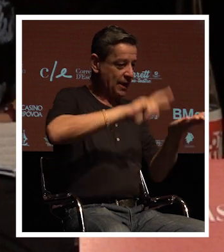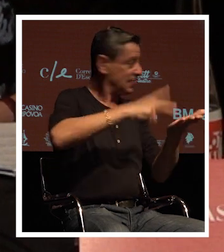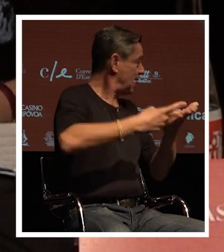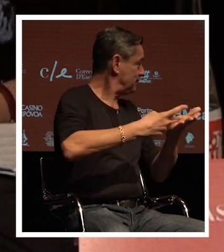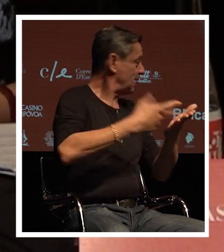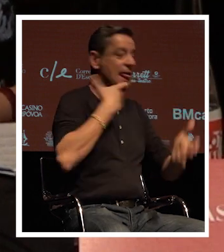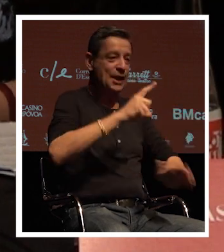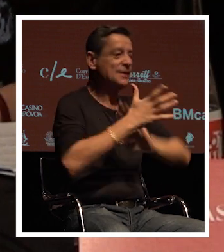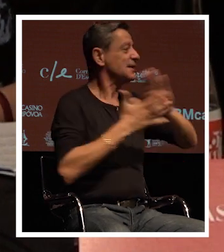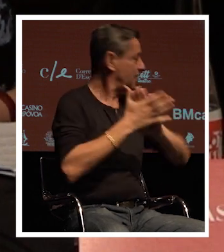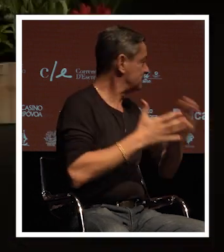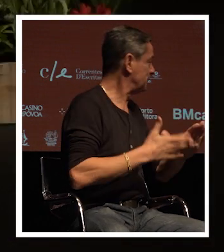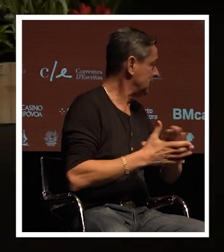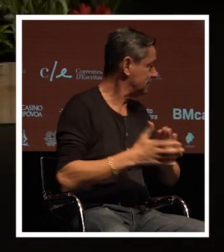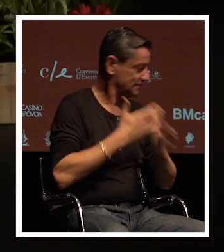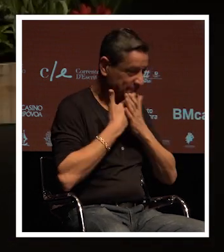para língua